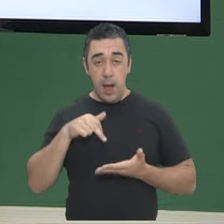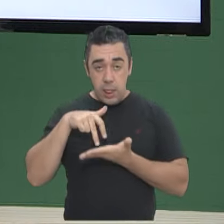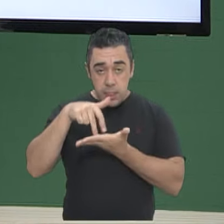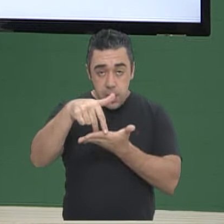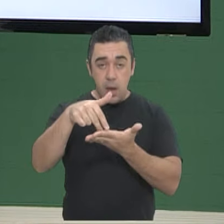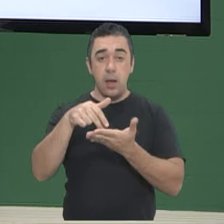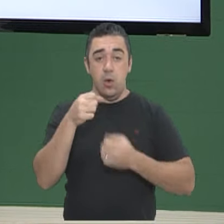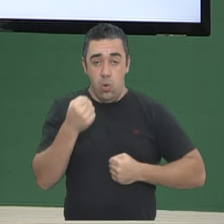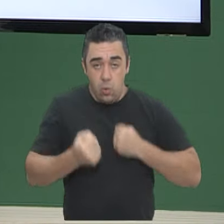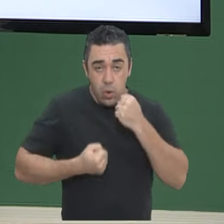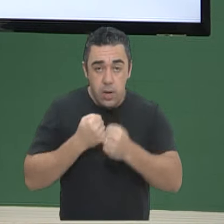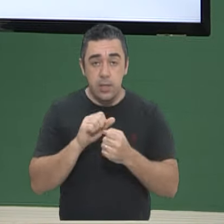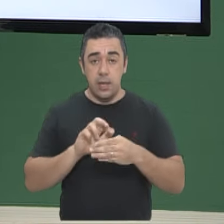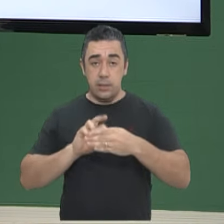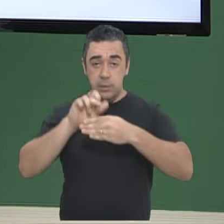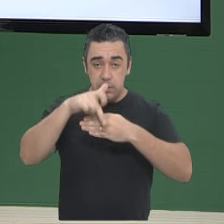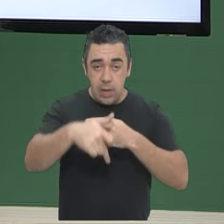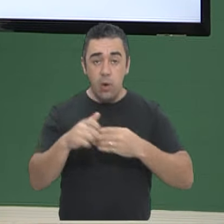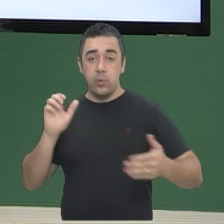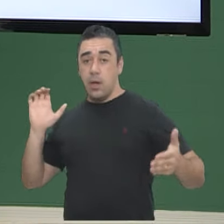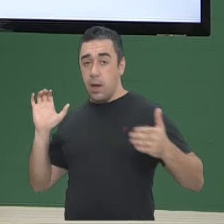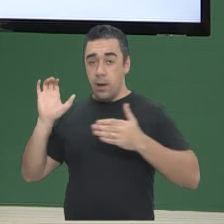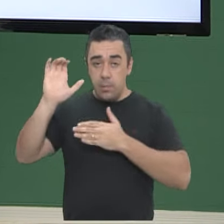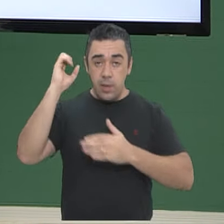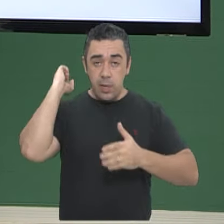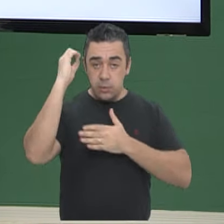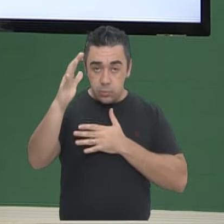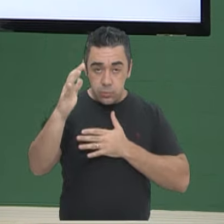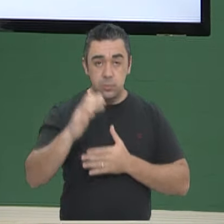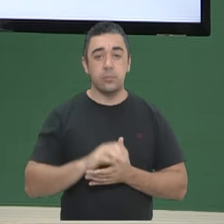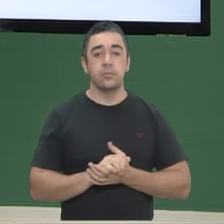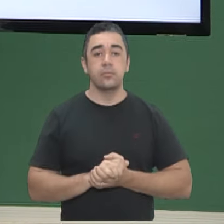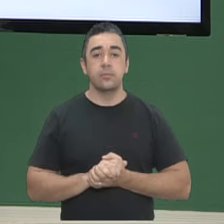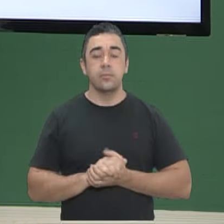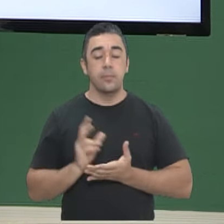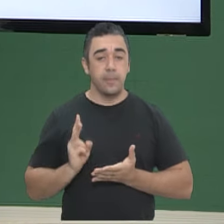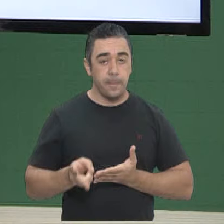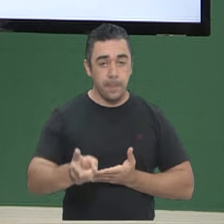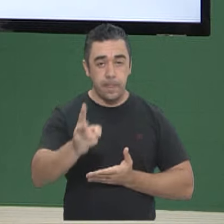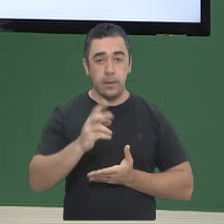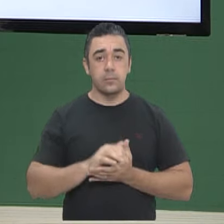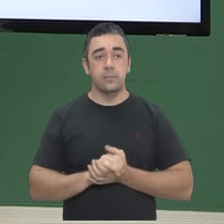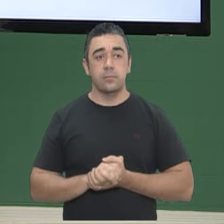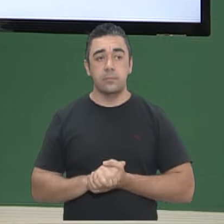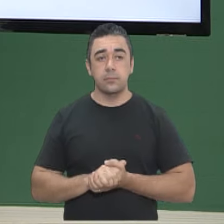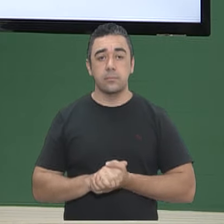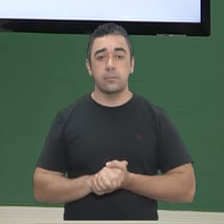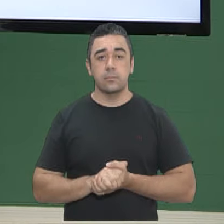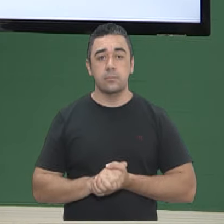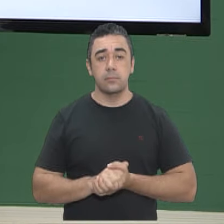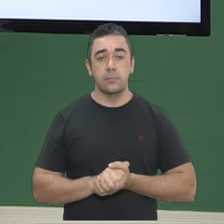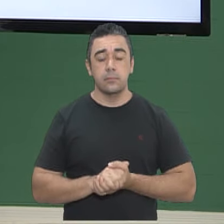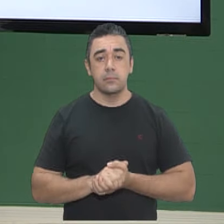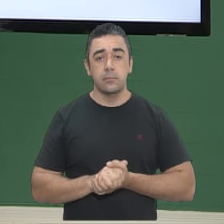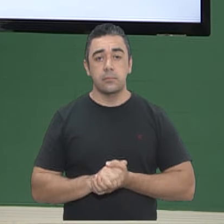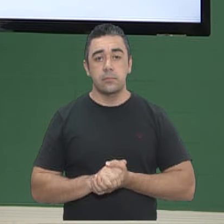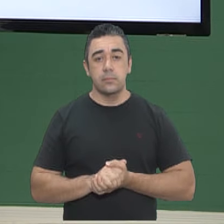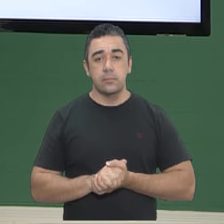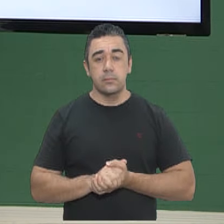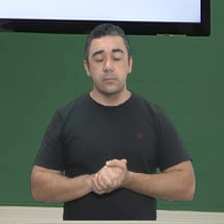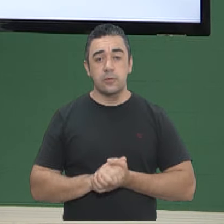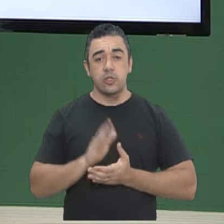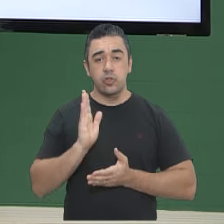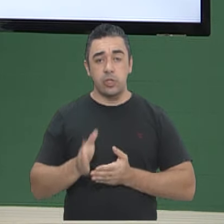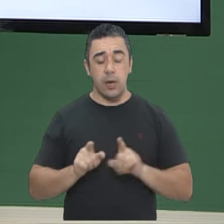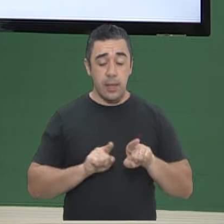salto e o arremesso e os lançamentos. Dando sequência, o atletismo